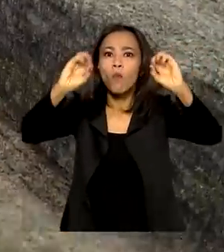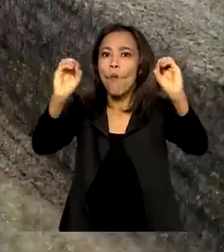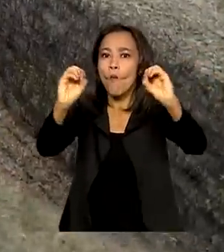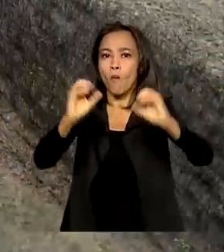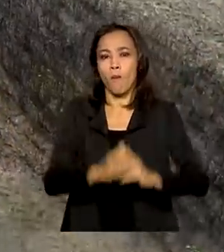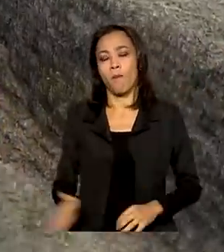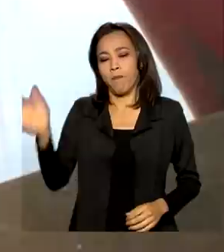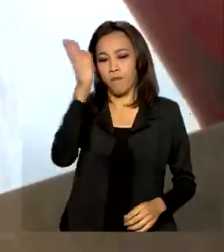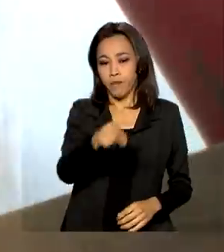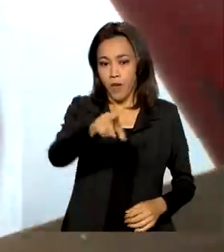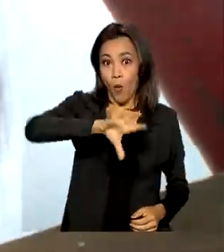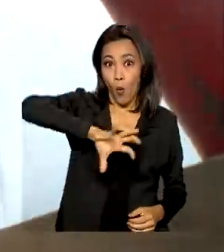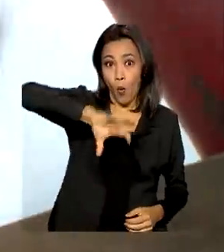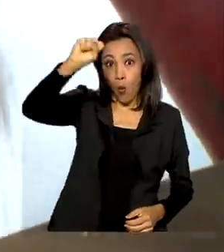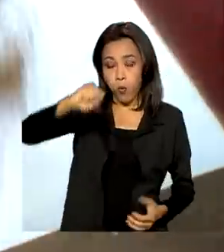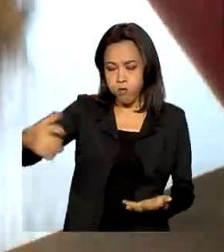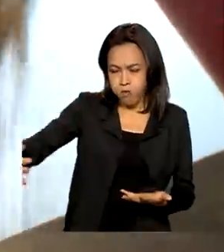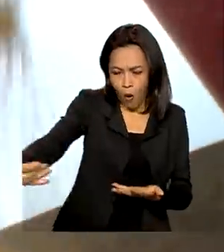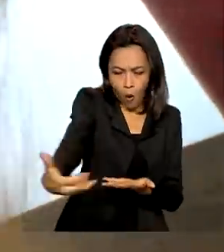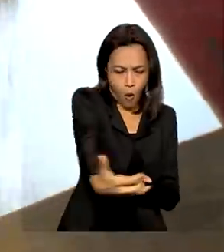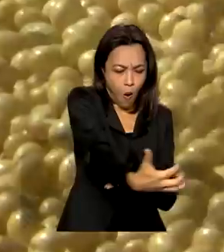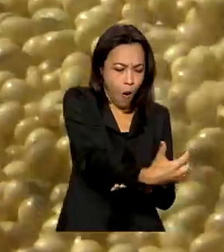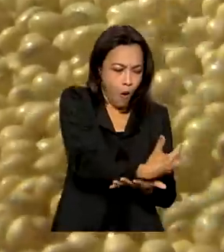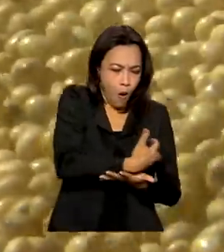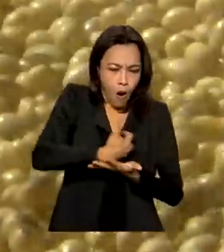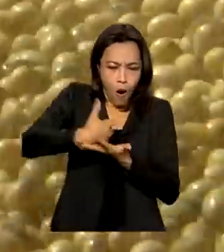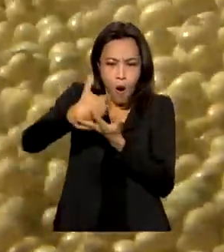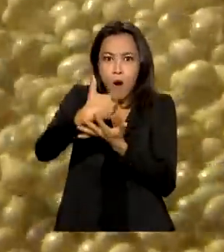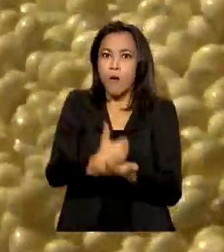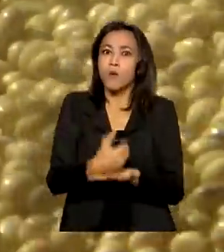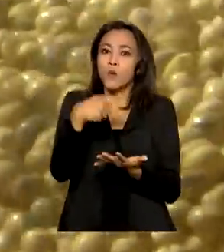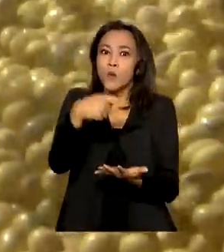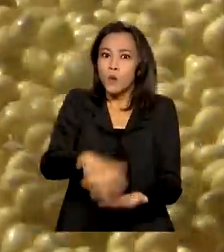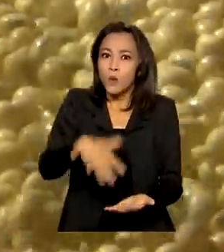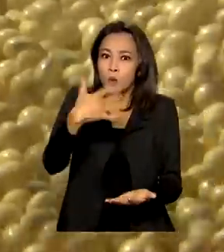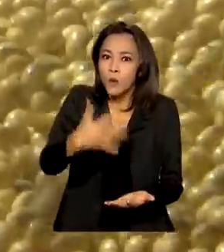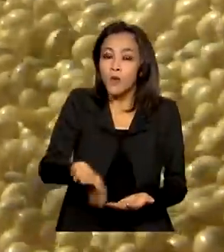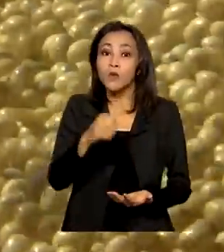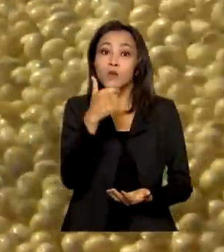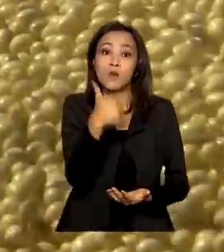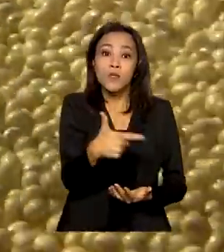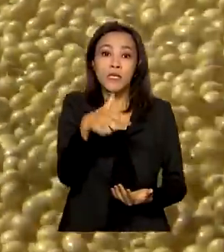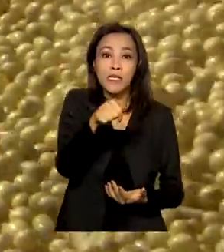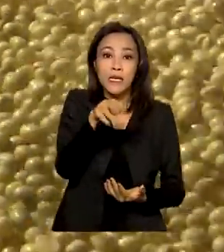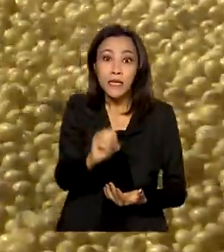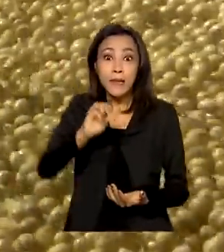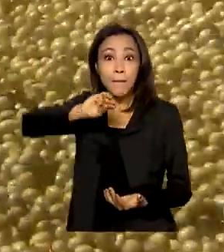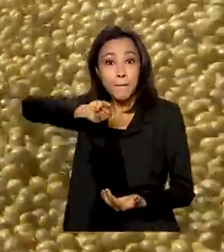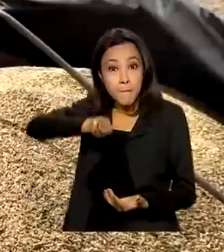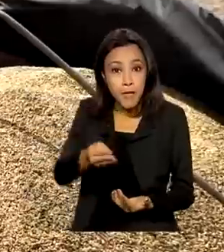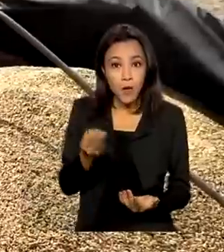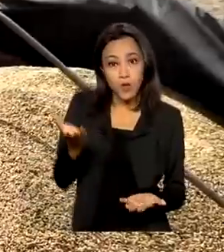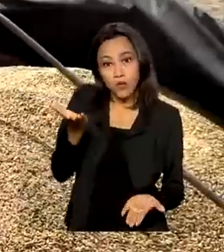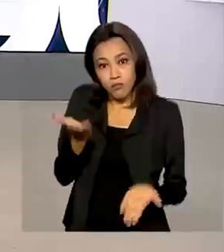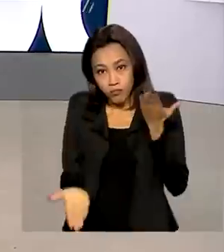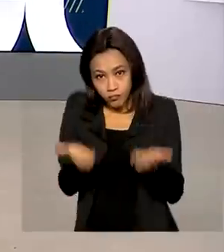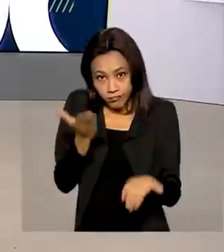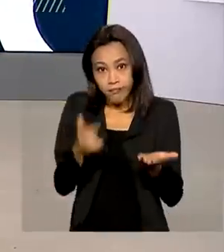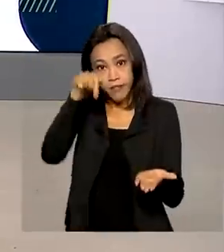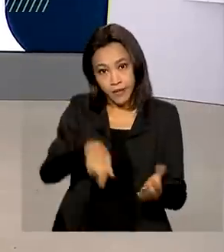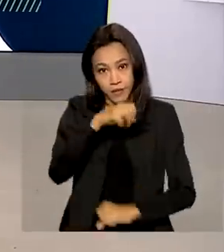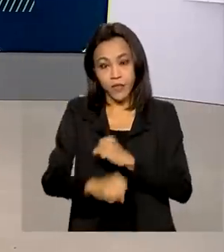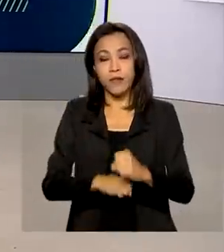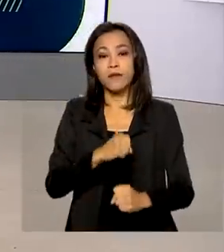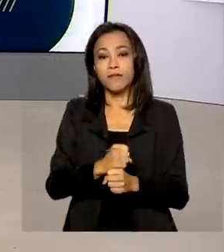de Safra recorde colheita de grãos deve superar 270 milhões de toneladas neste ano